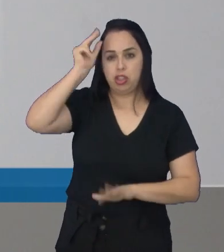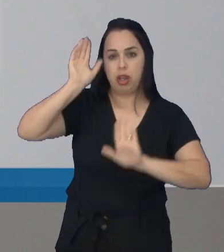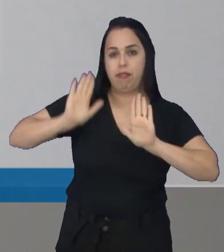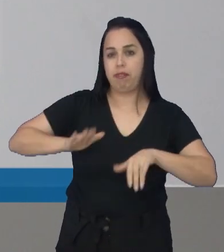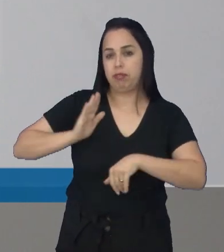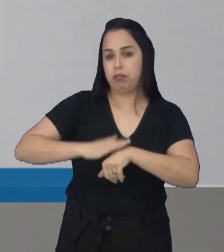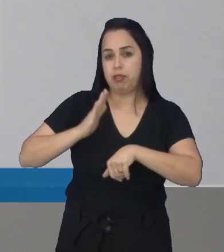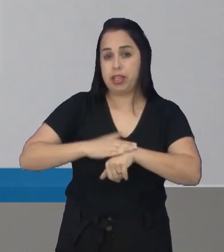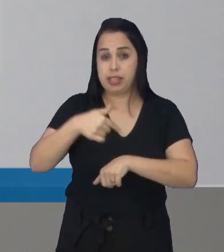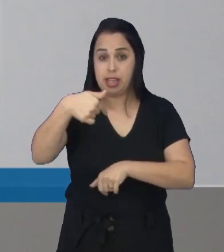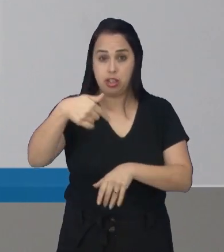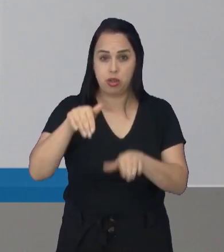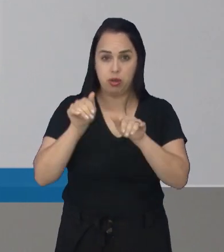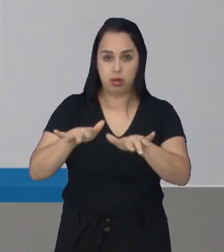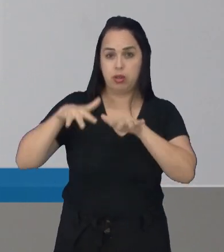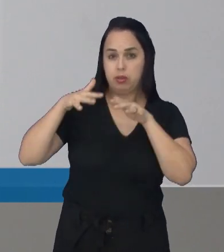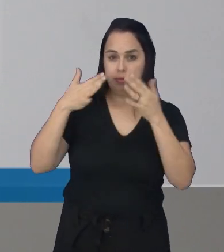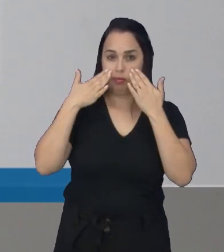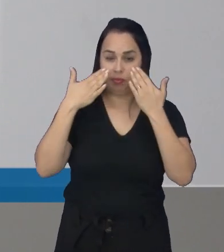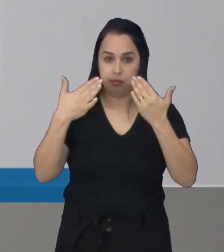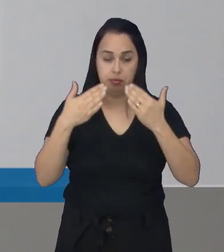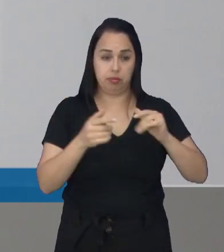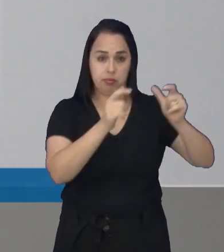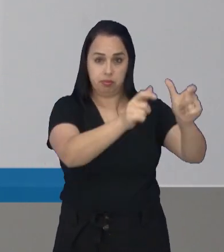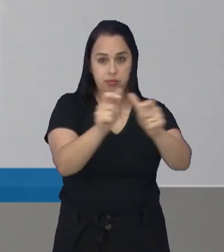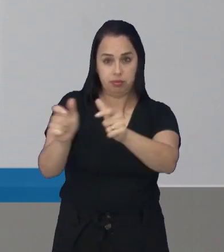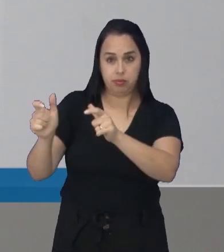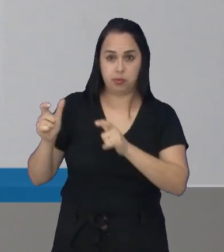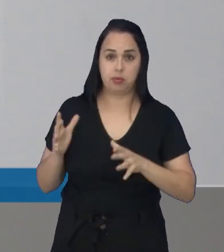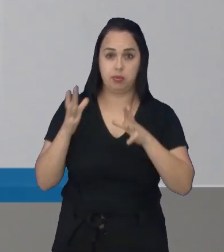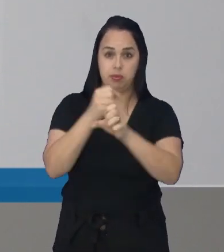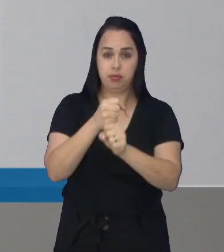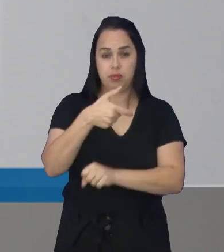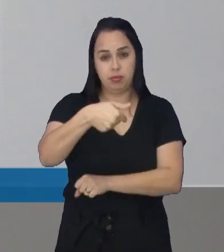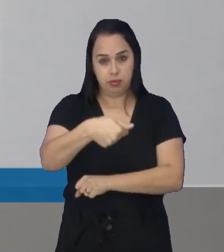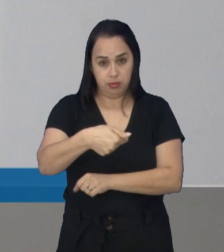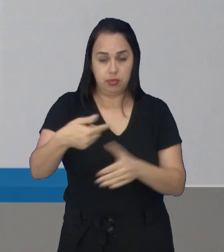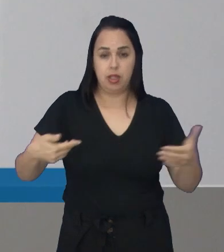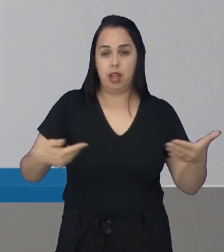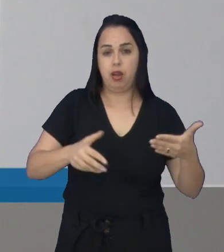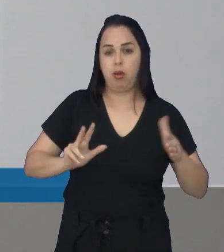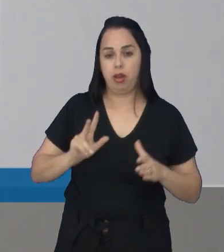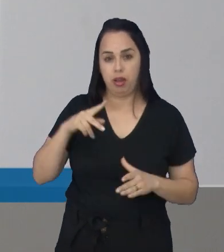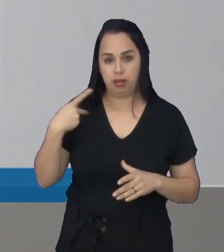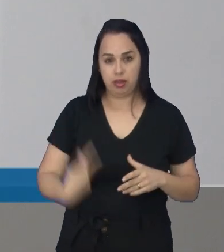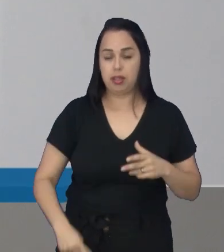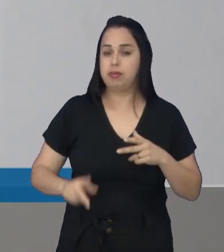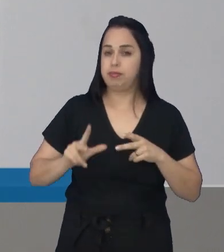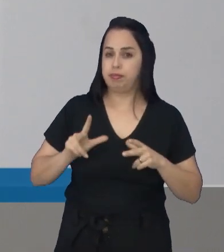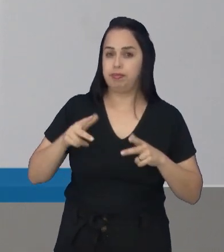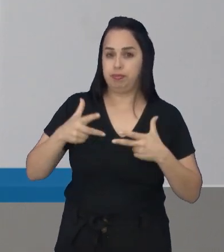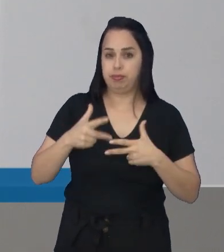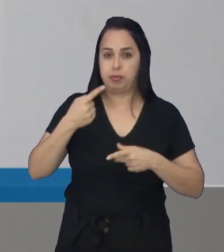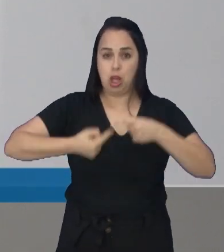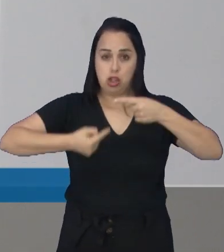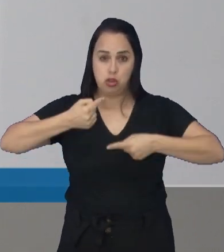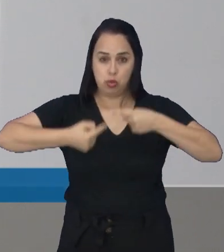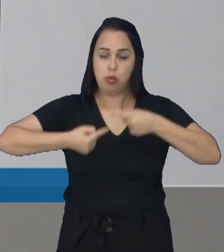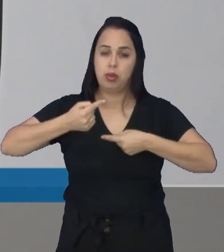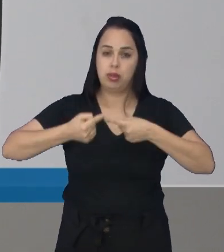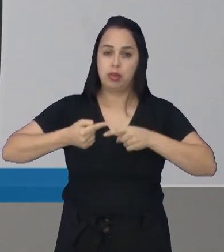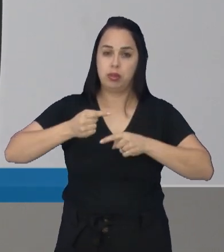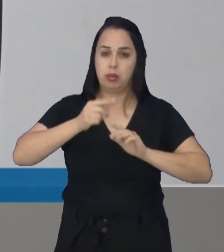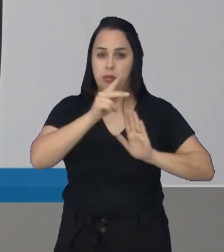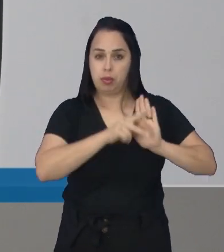audiências públicas em toda a cidade e agora é a vez da câmara discutir esse processo